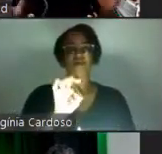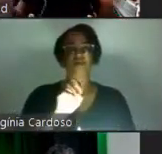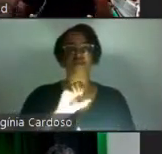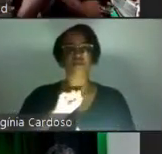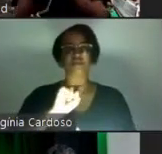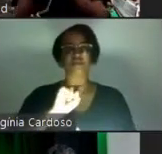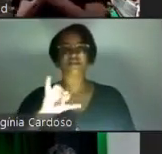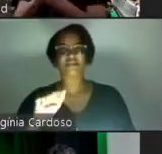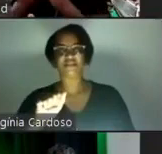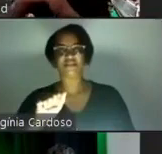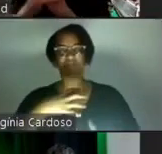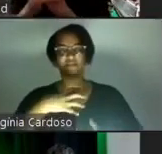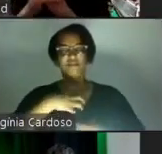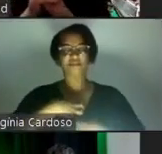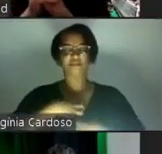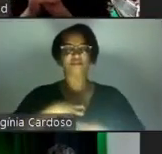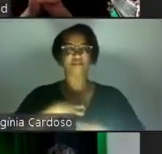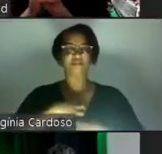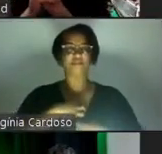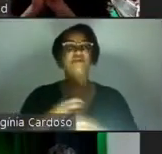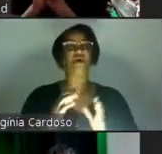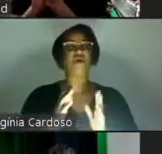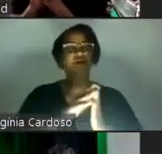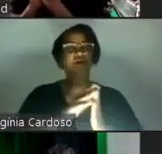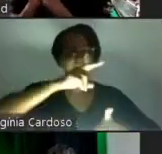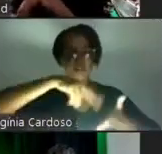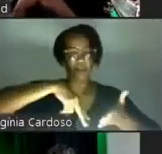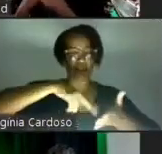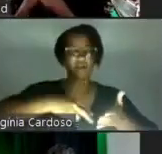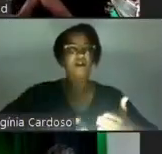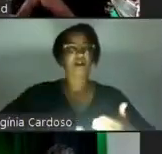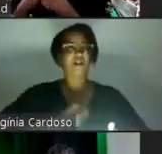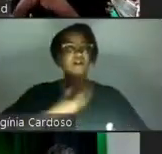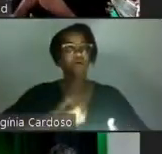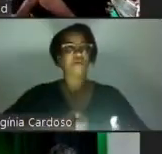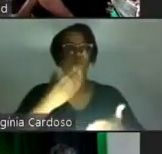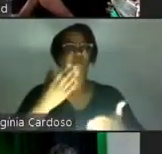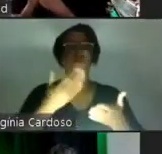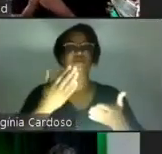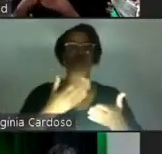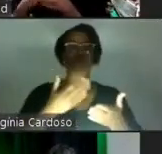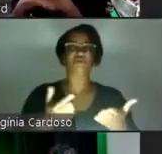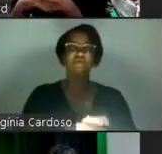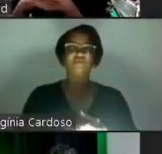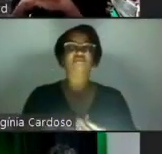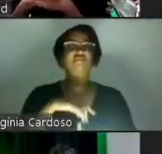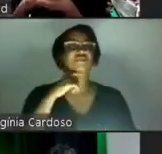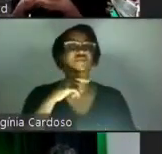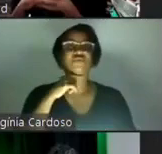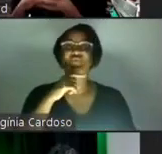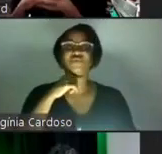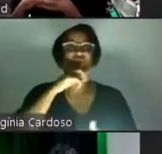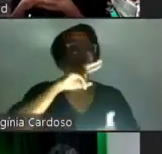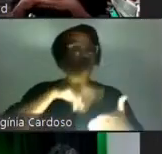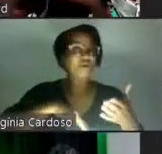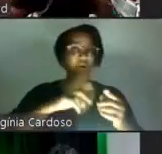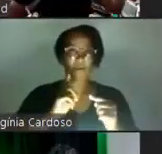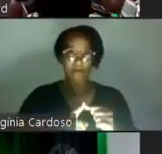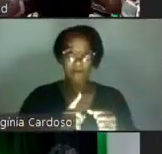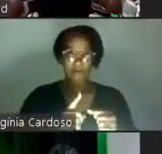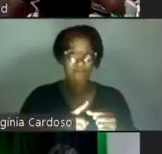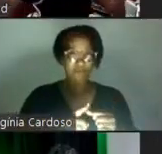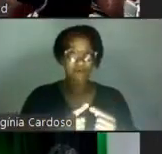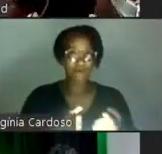Lê pra gente, Sidona. Lê pra gente um poema aí desse seu livro que foi hackeado. Eu não consigo ler porque eu não tenho